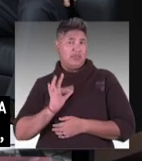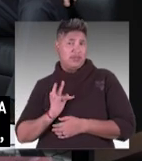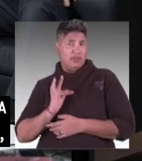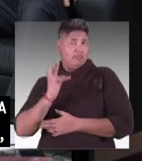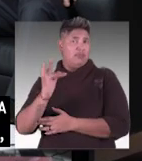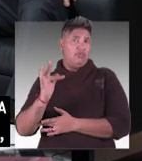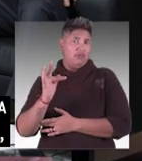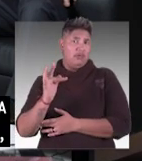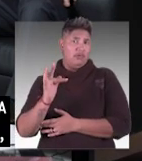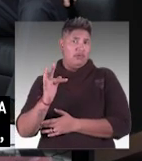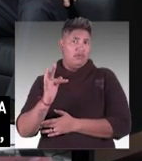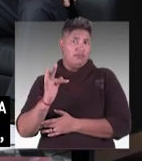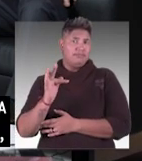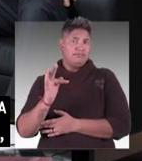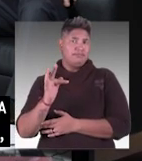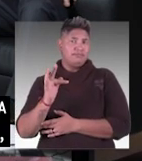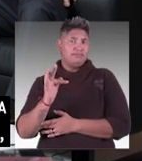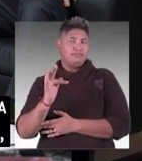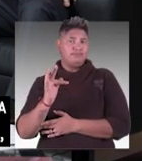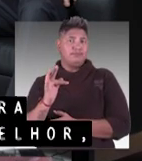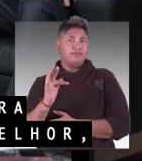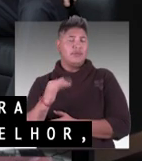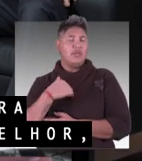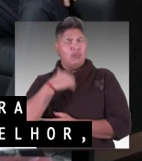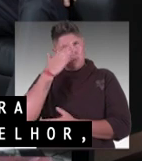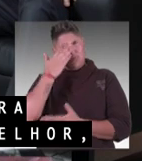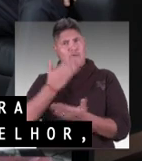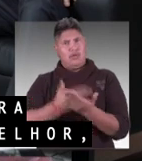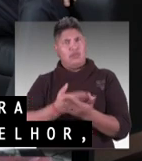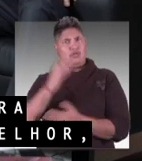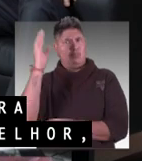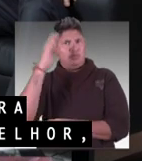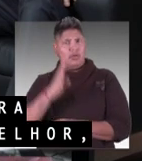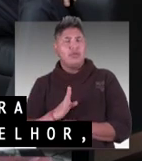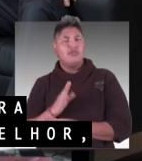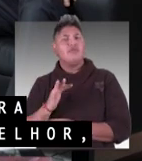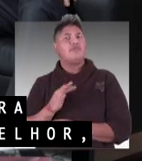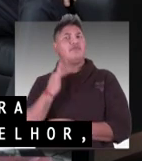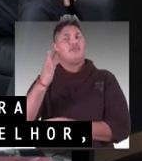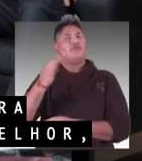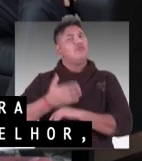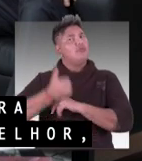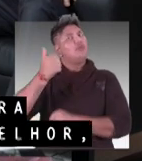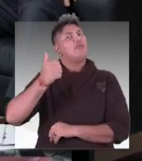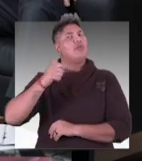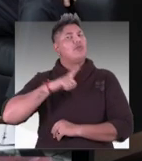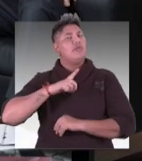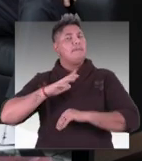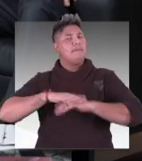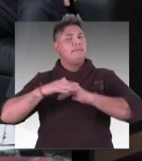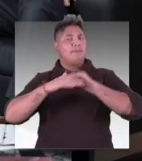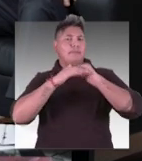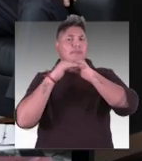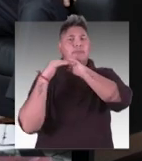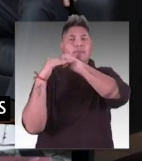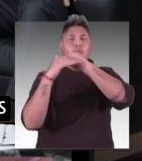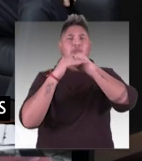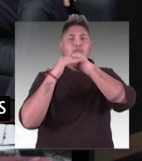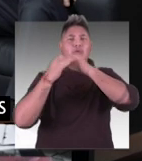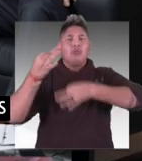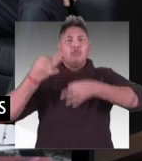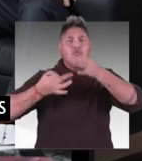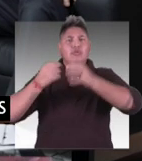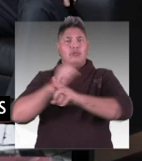futuro, que eu acredito para o Brasil, um futuro melhor, um futuro com mais igualdade, um futuro com mais